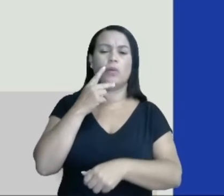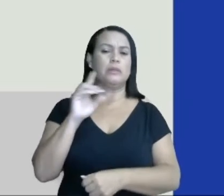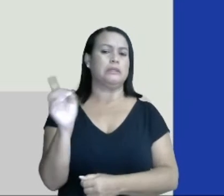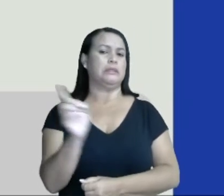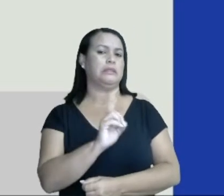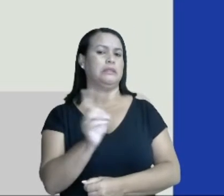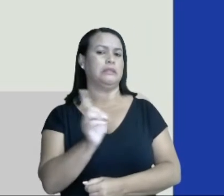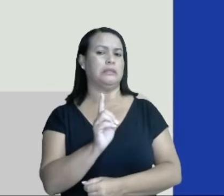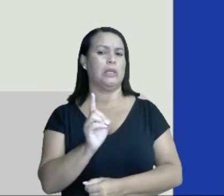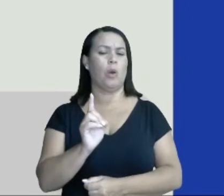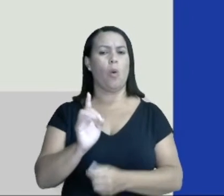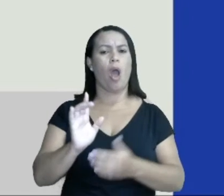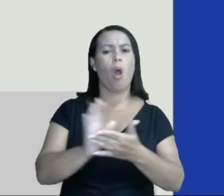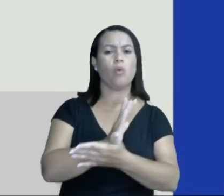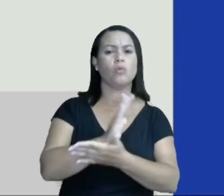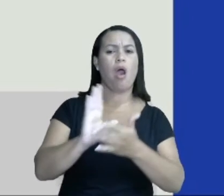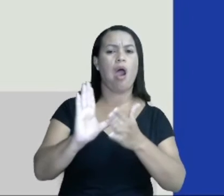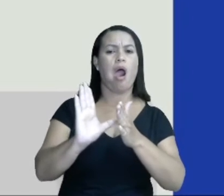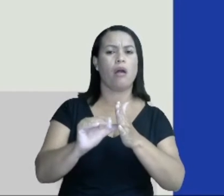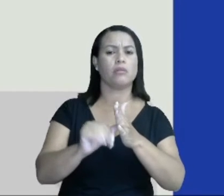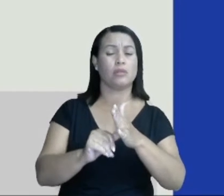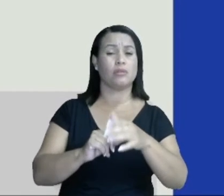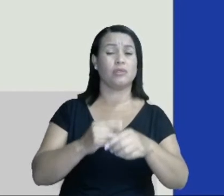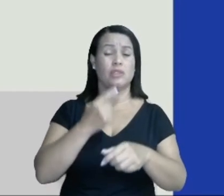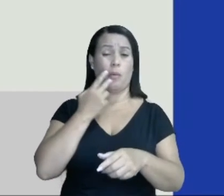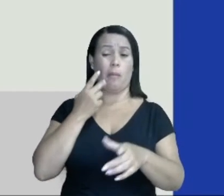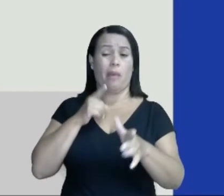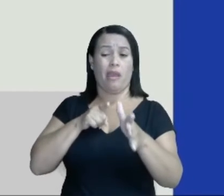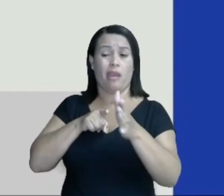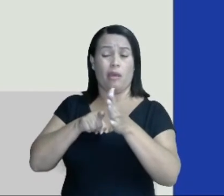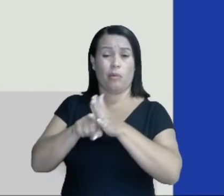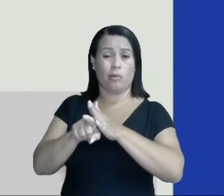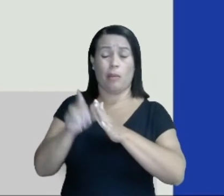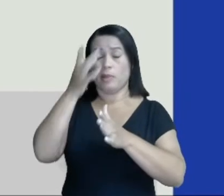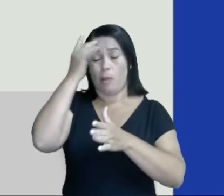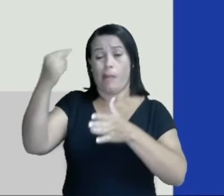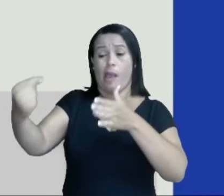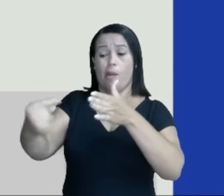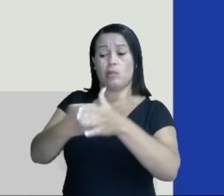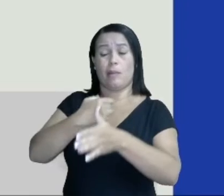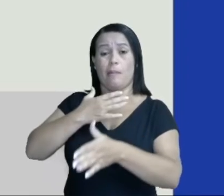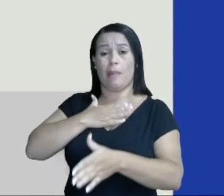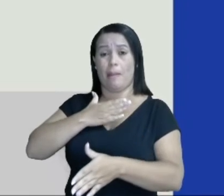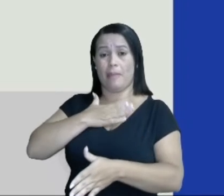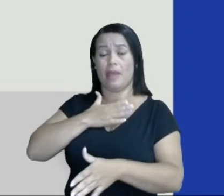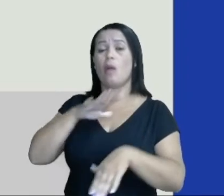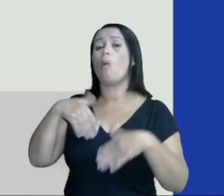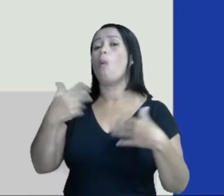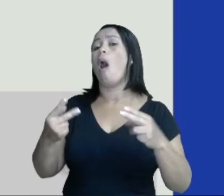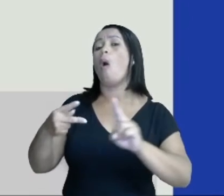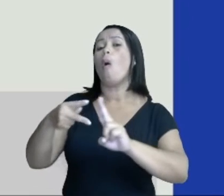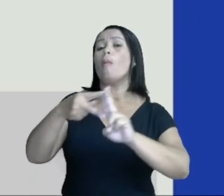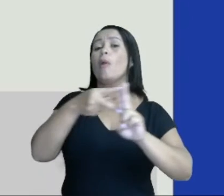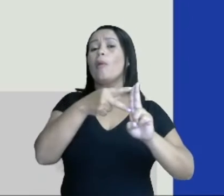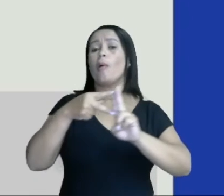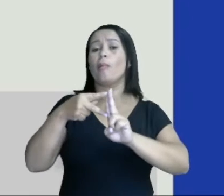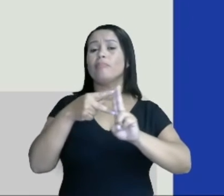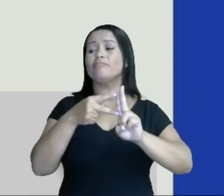no. Unos ladrones. Então, se a pergunta foi para mim, qual é o pronome que eu